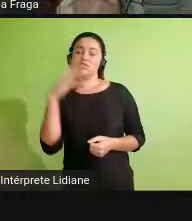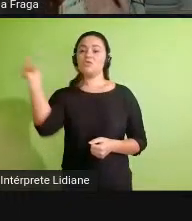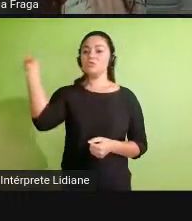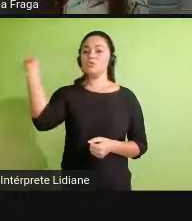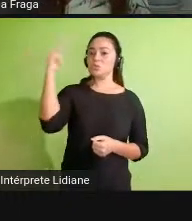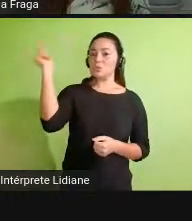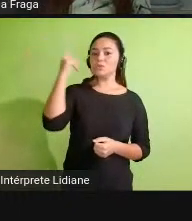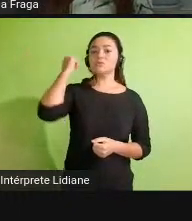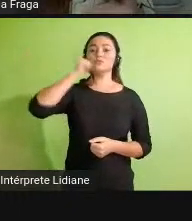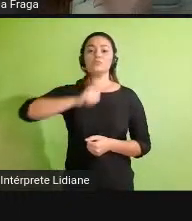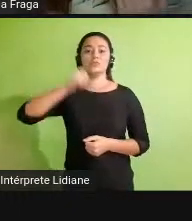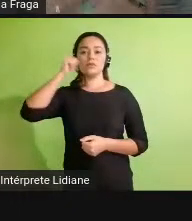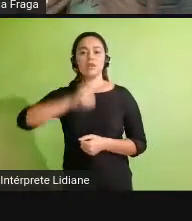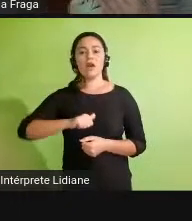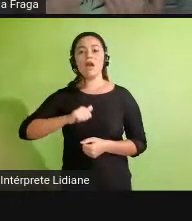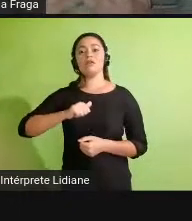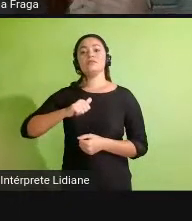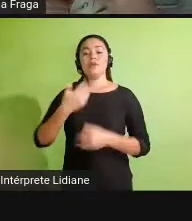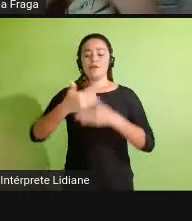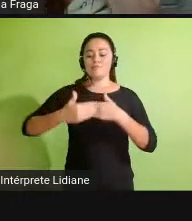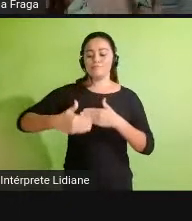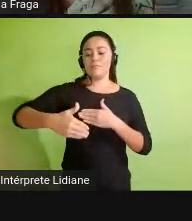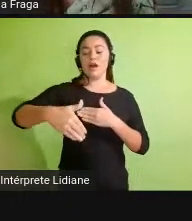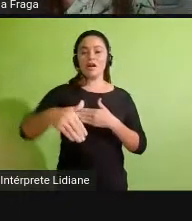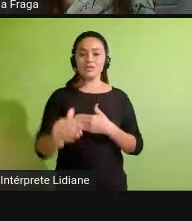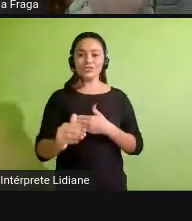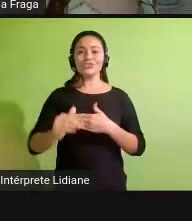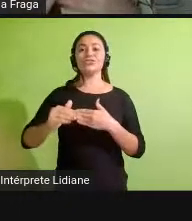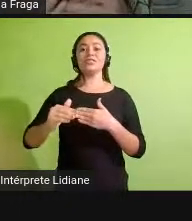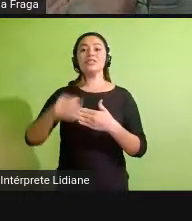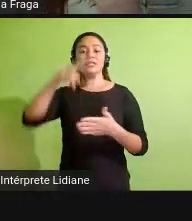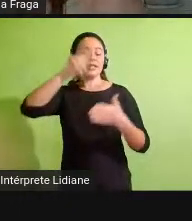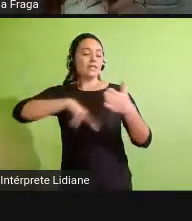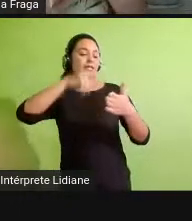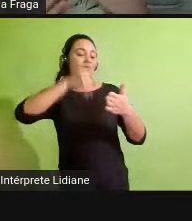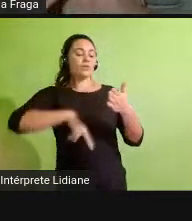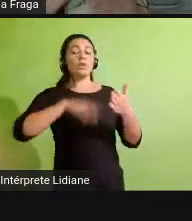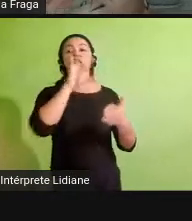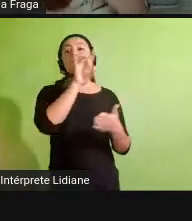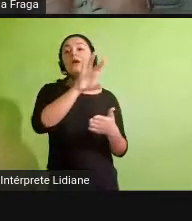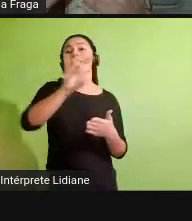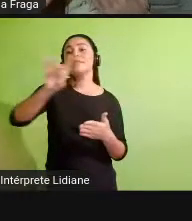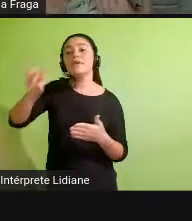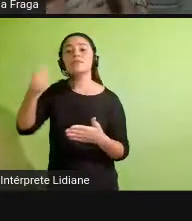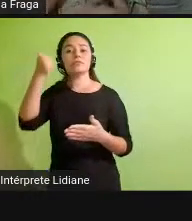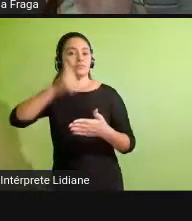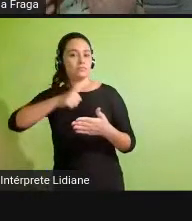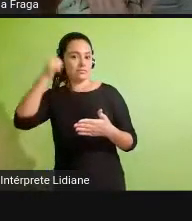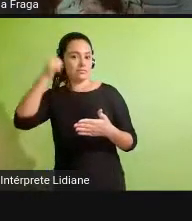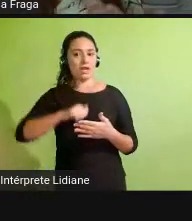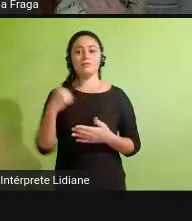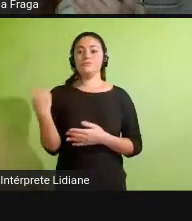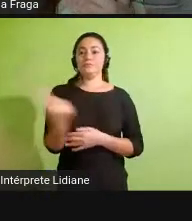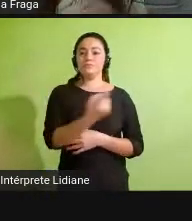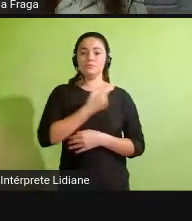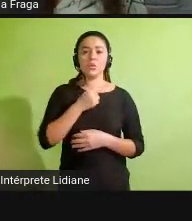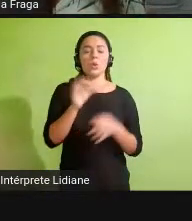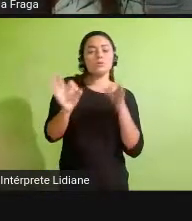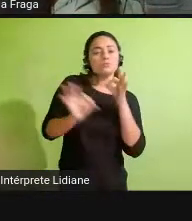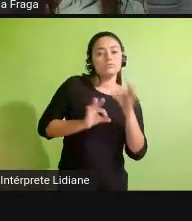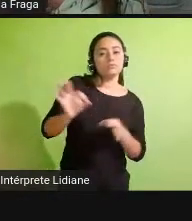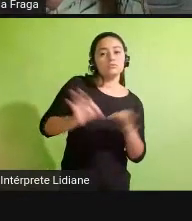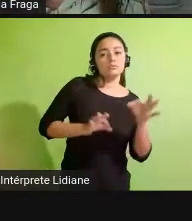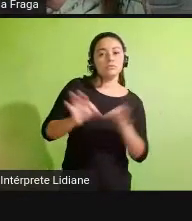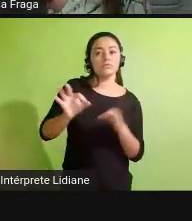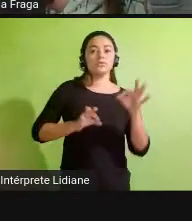dessas biografias lidas, mas foi necessário recriá-las. Daí, nós fomos acrescentando alguns aspectos ficcionais, de